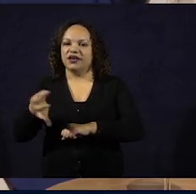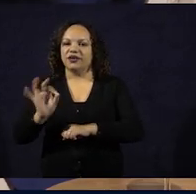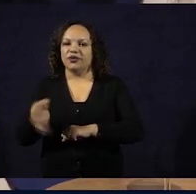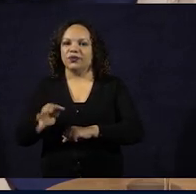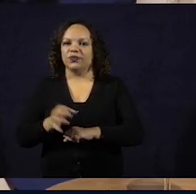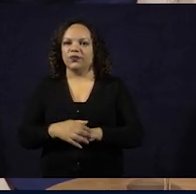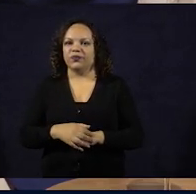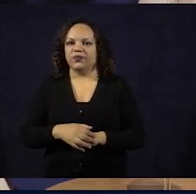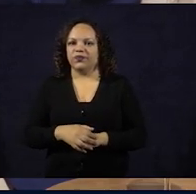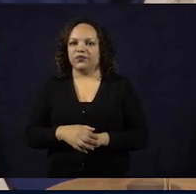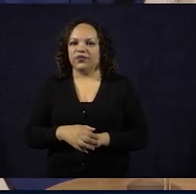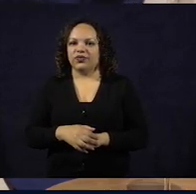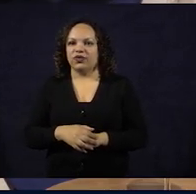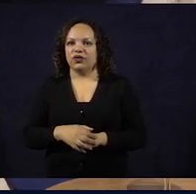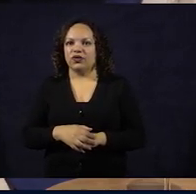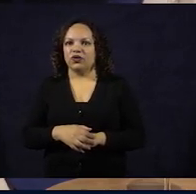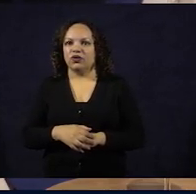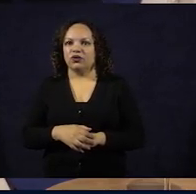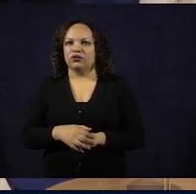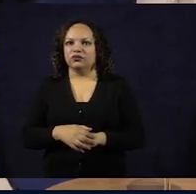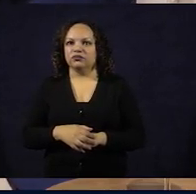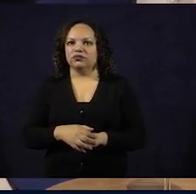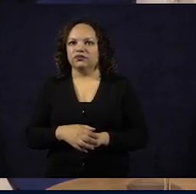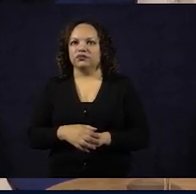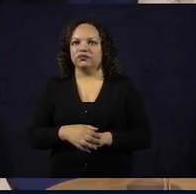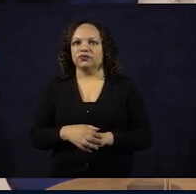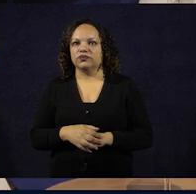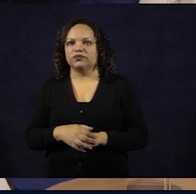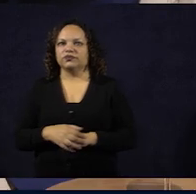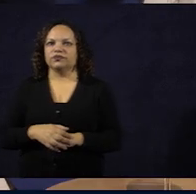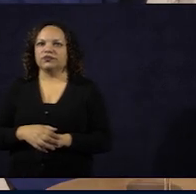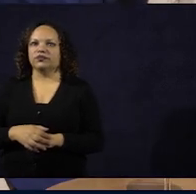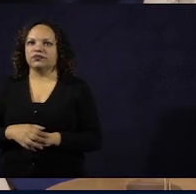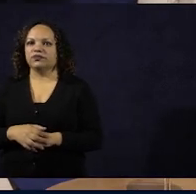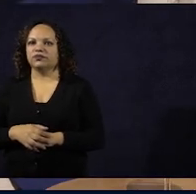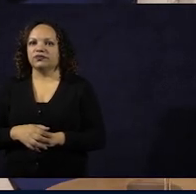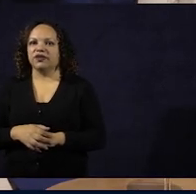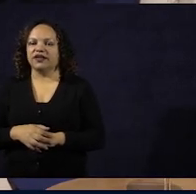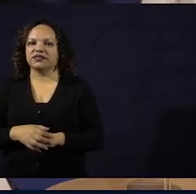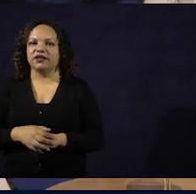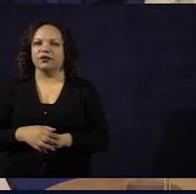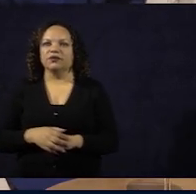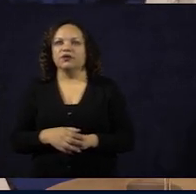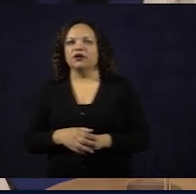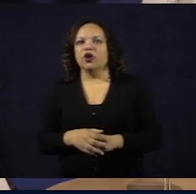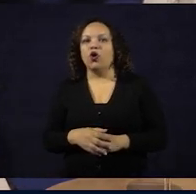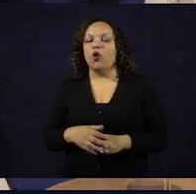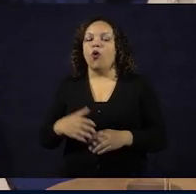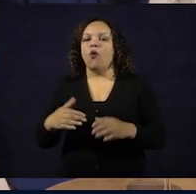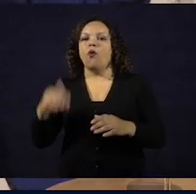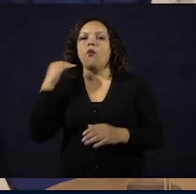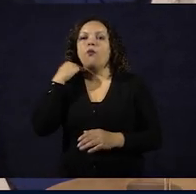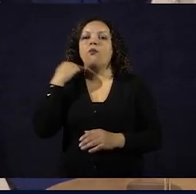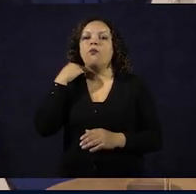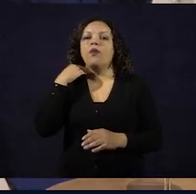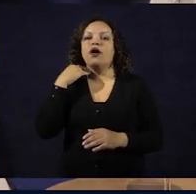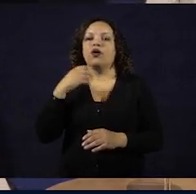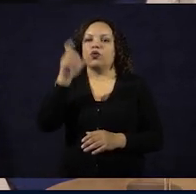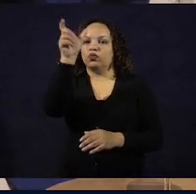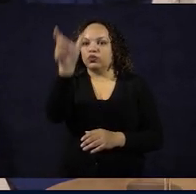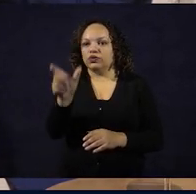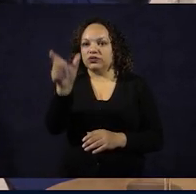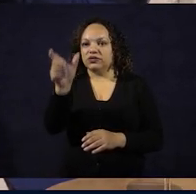senso Eu acho que o juro vai cair ou faritunes ele vai cair no primeiro treino o segundo o banco central vai decidir a gente tem um banco central